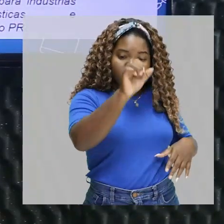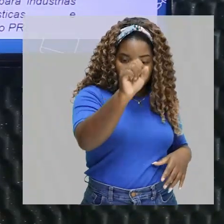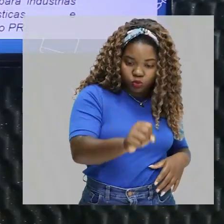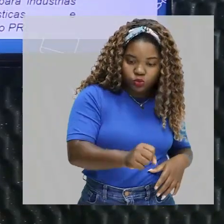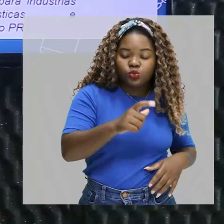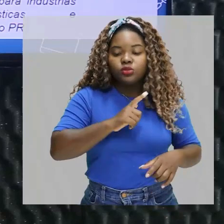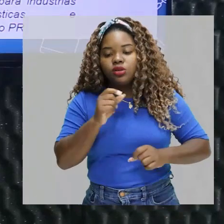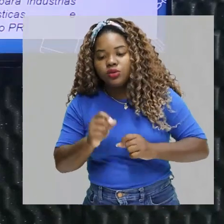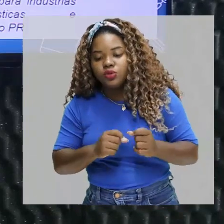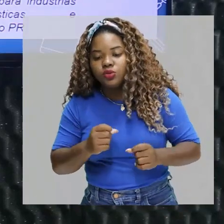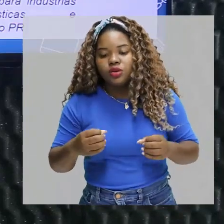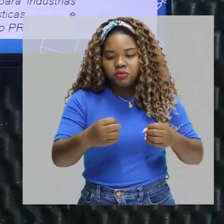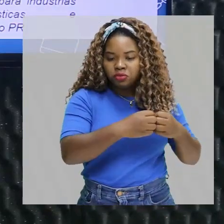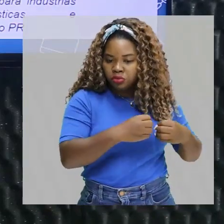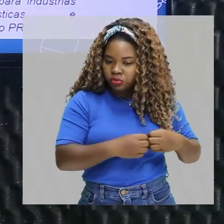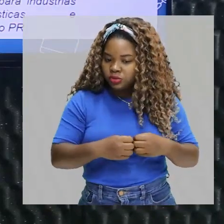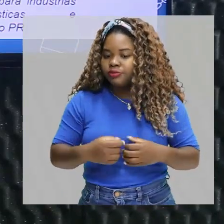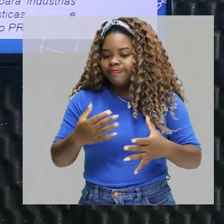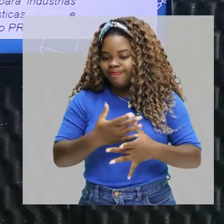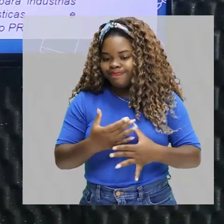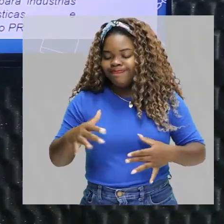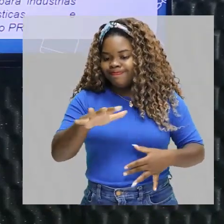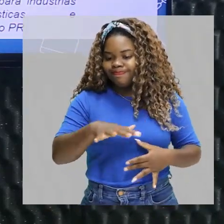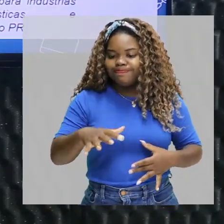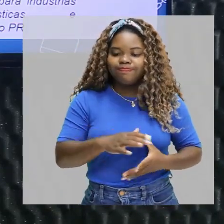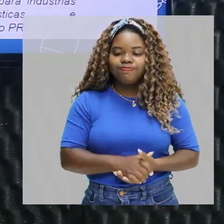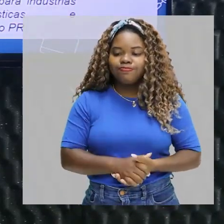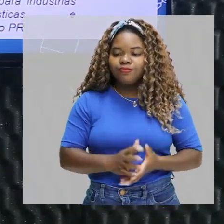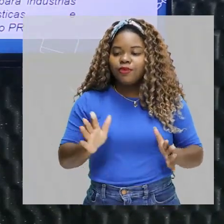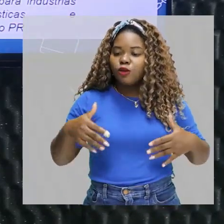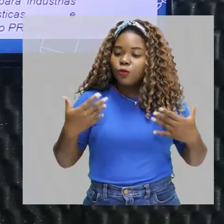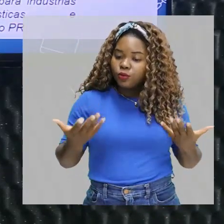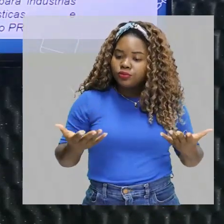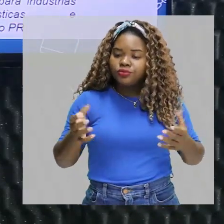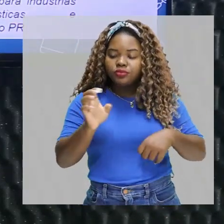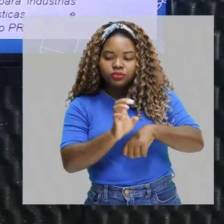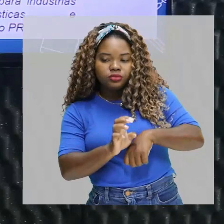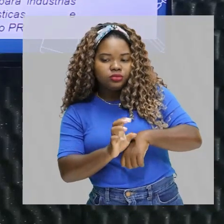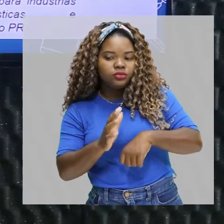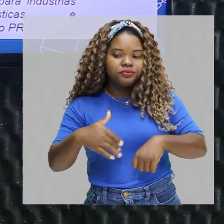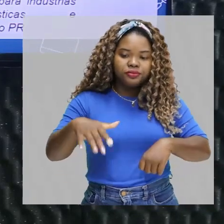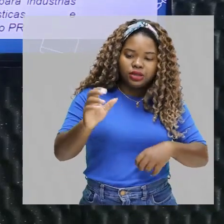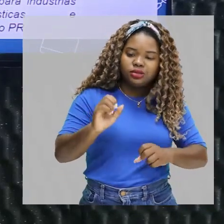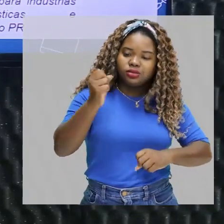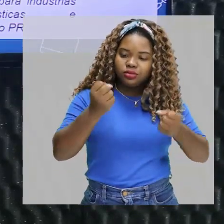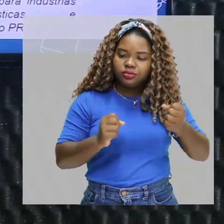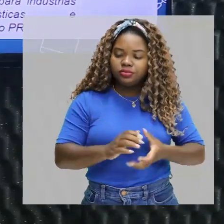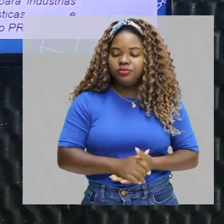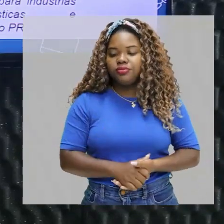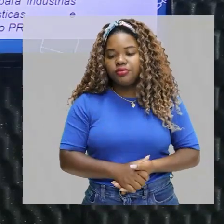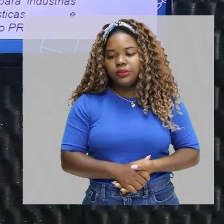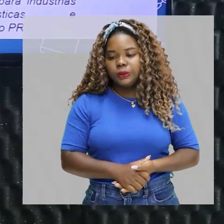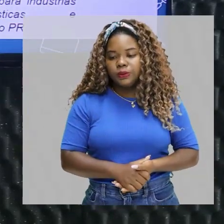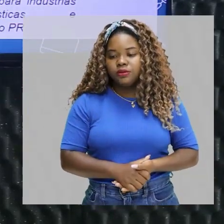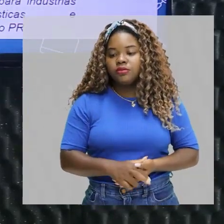tem um ali proximidade com esses grandes centros Tá certo destaque Qual é o estado ali mais o maior índice de industrialização Marcos